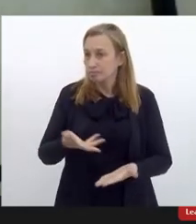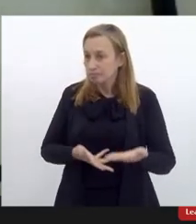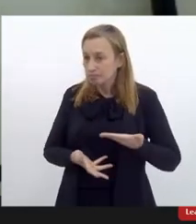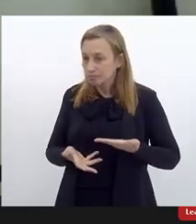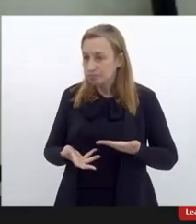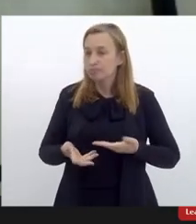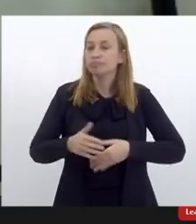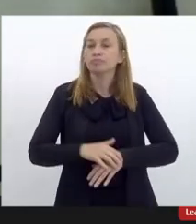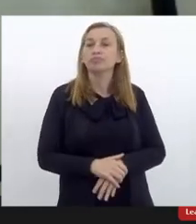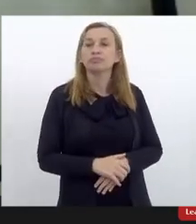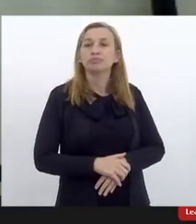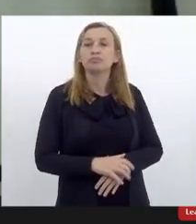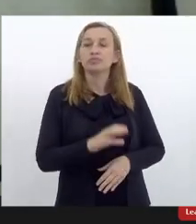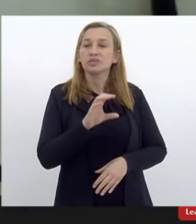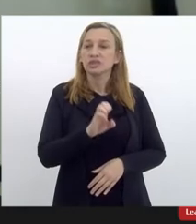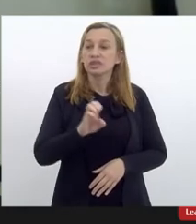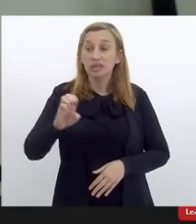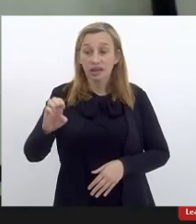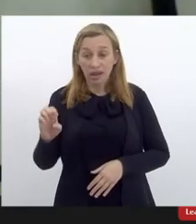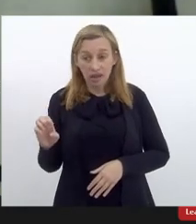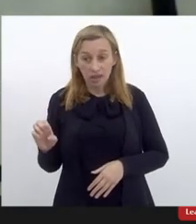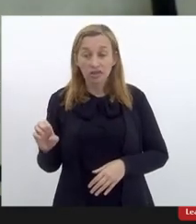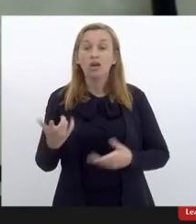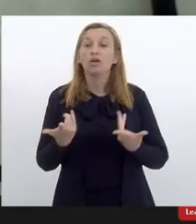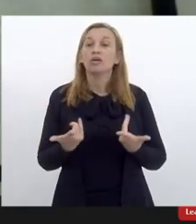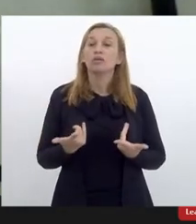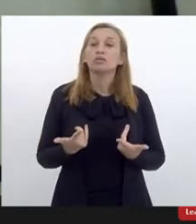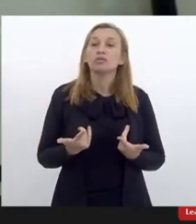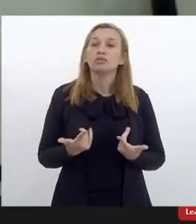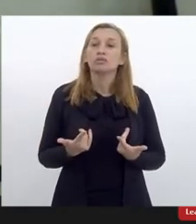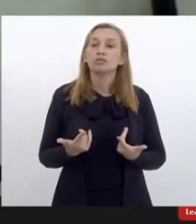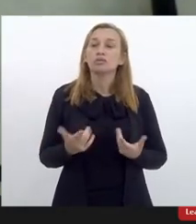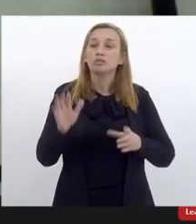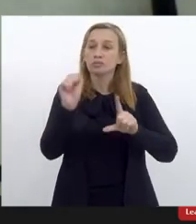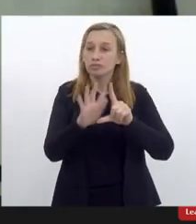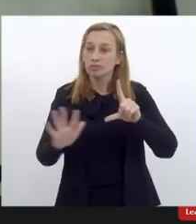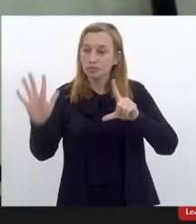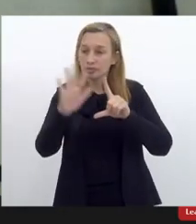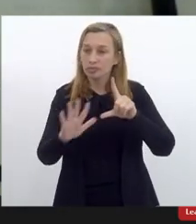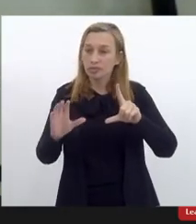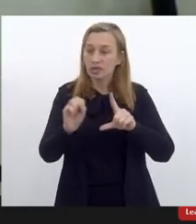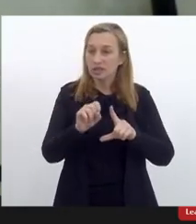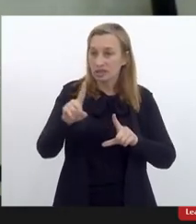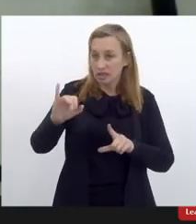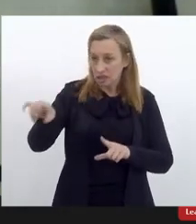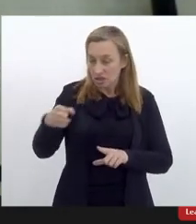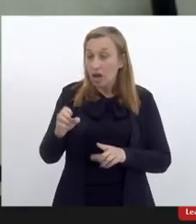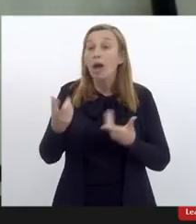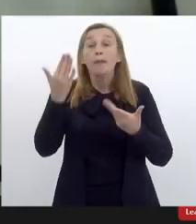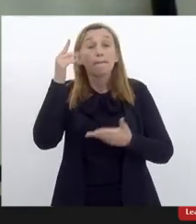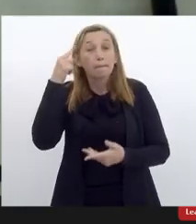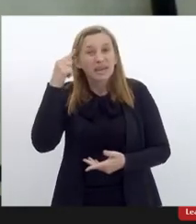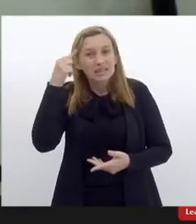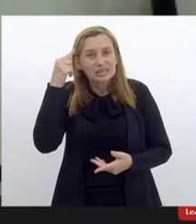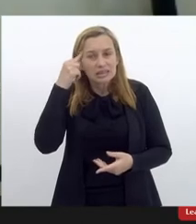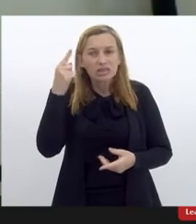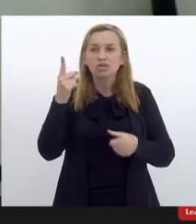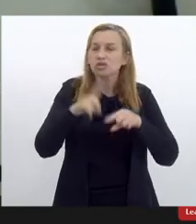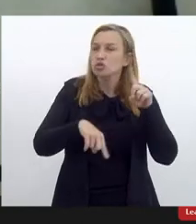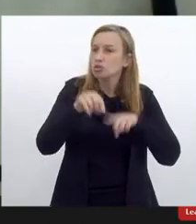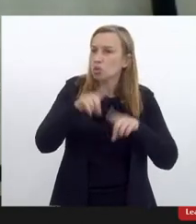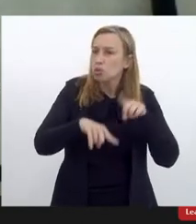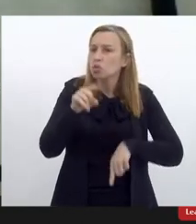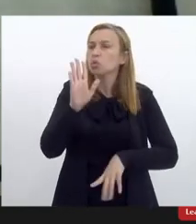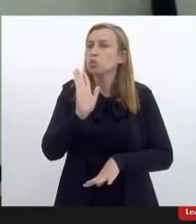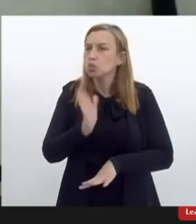uma parceria com o CCERJ, para disponibilização da plataforma Seja, e aí pensando no material que